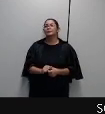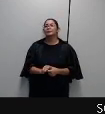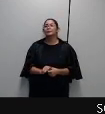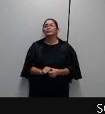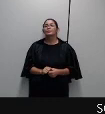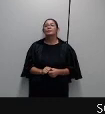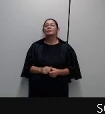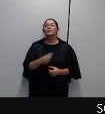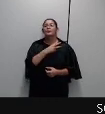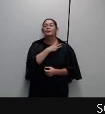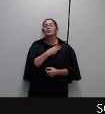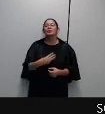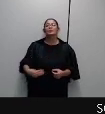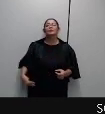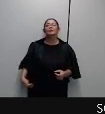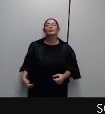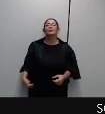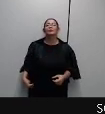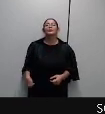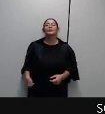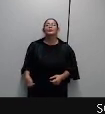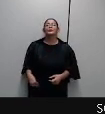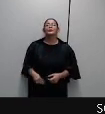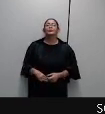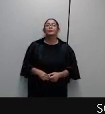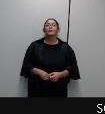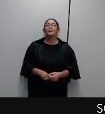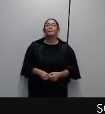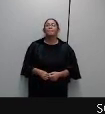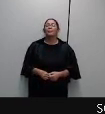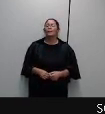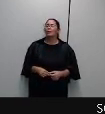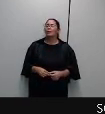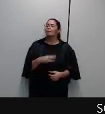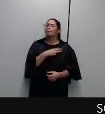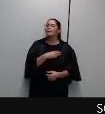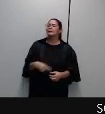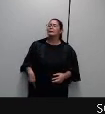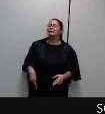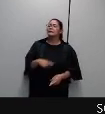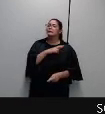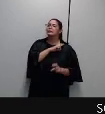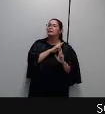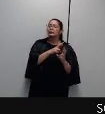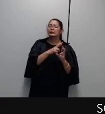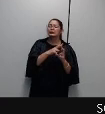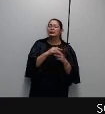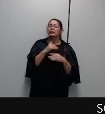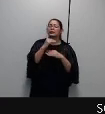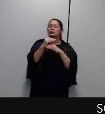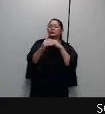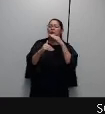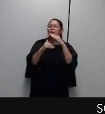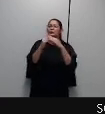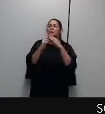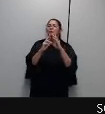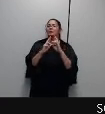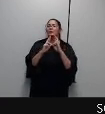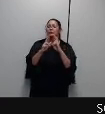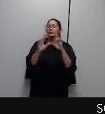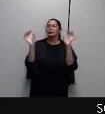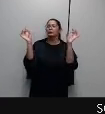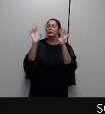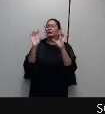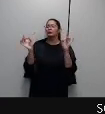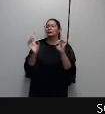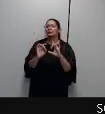sempre dente então no ministro-relator ele deu provimento ao recurso especial e